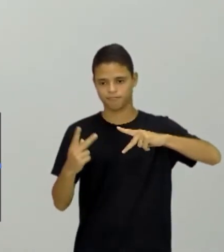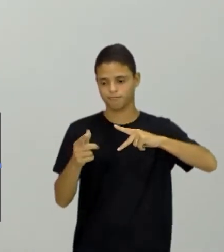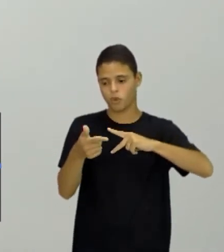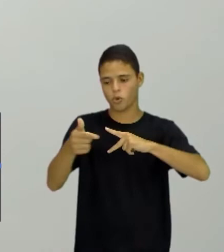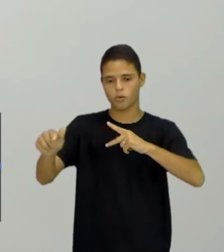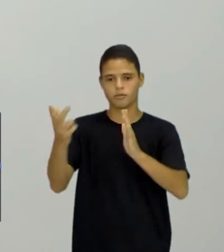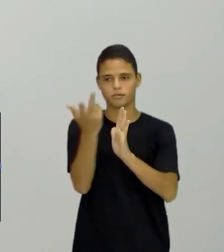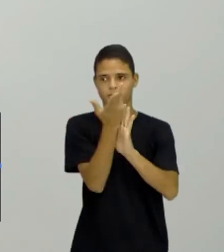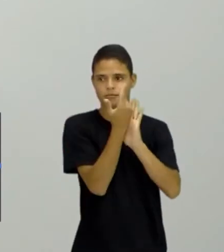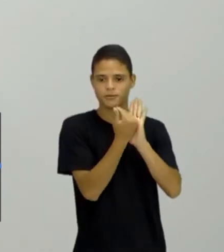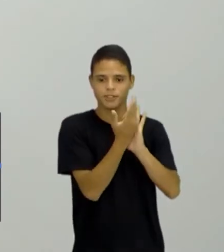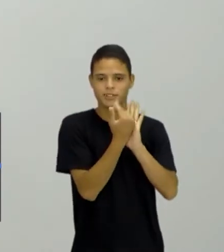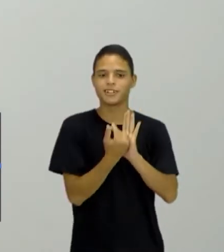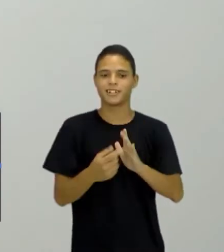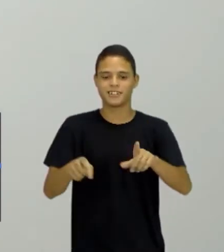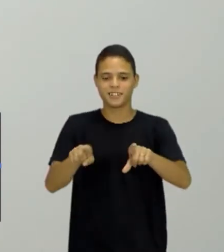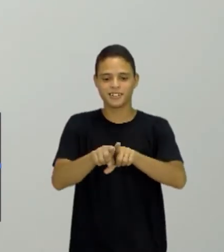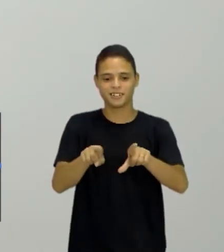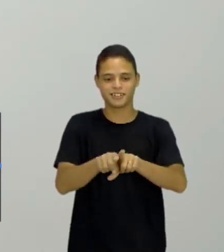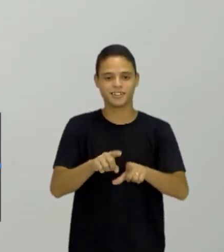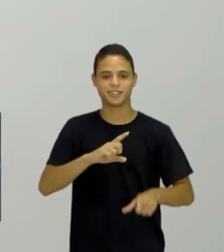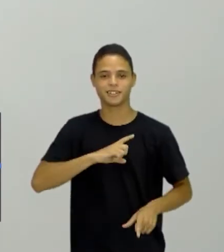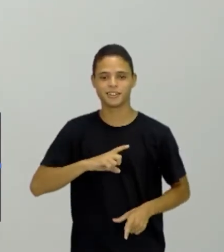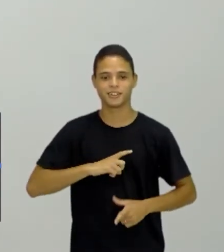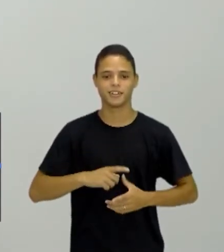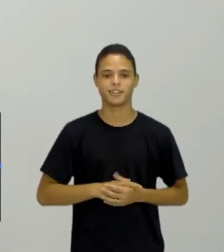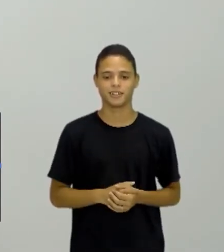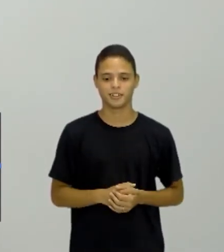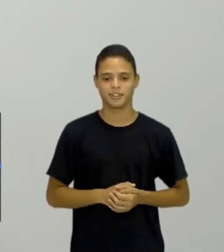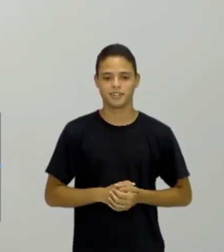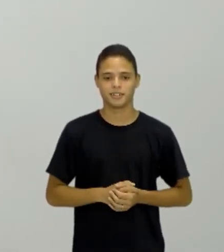é um círculo que vai